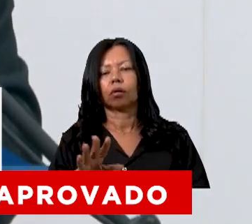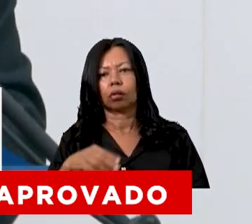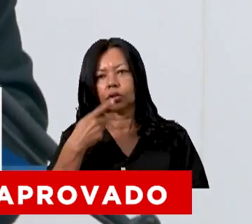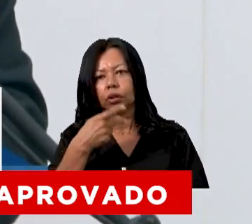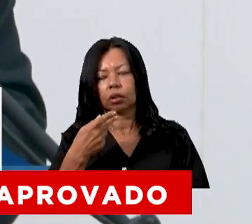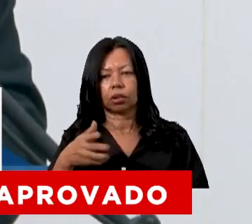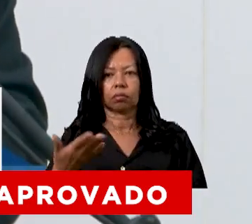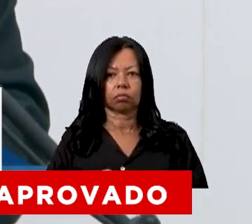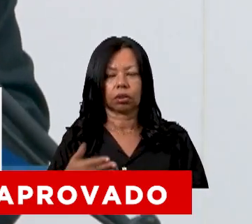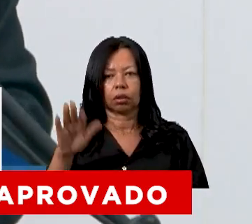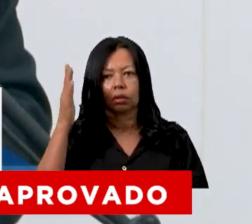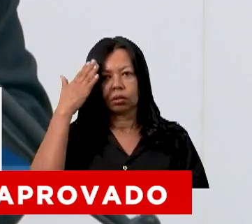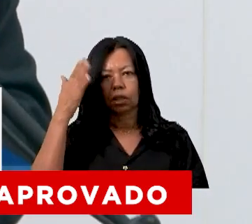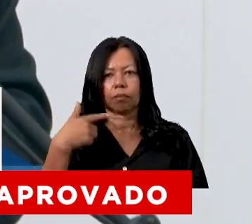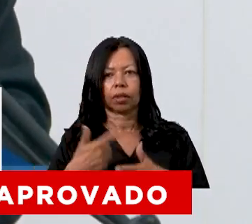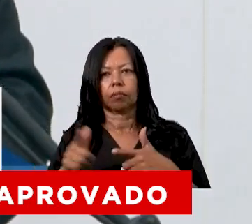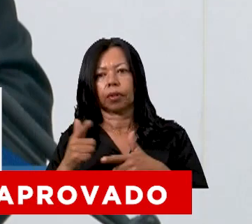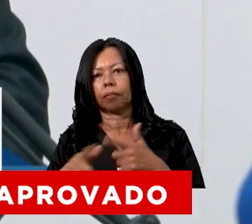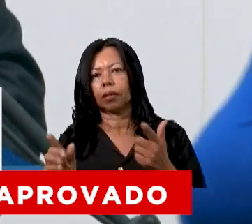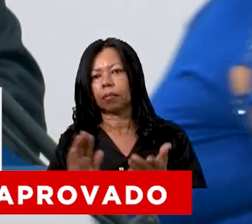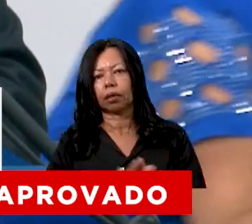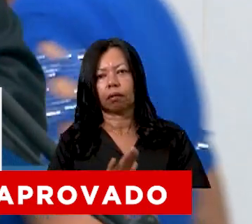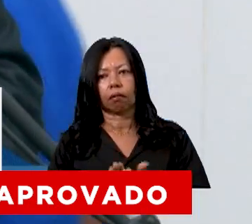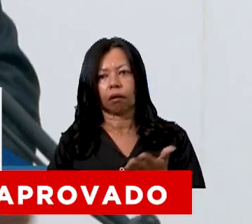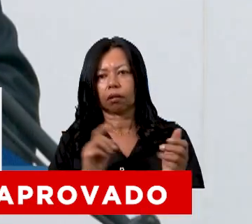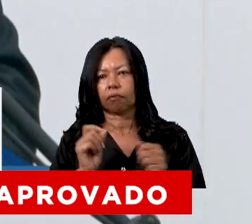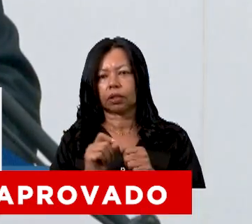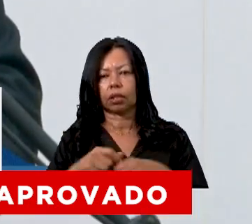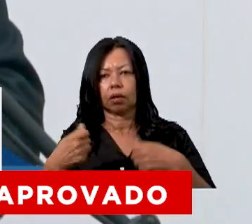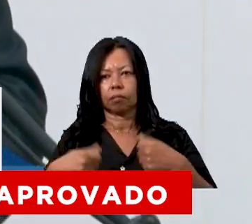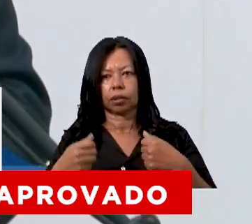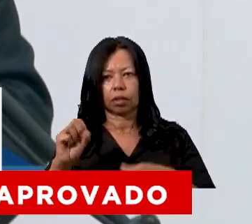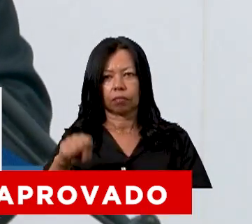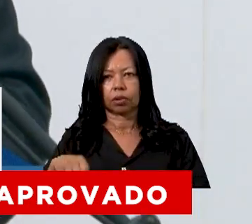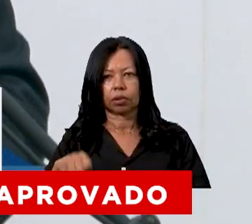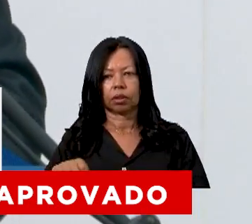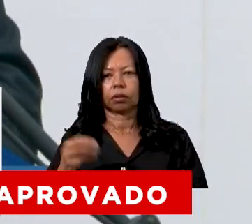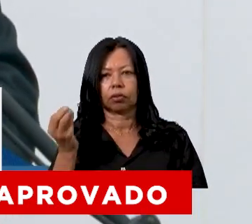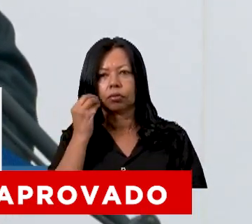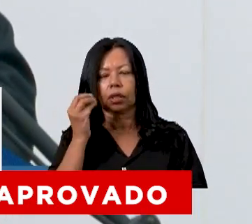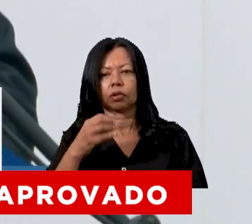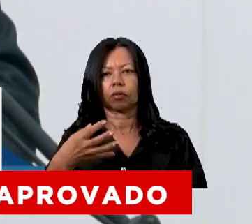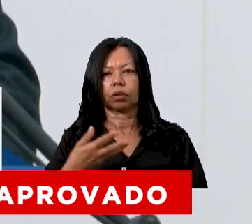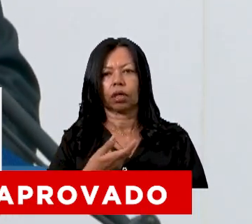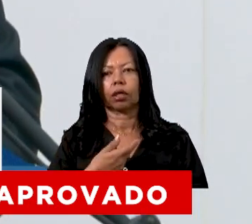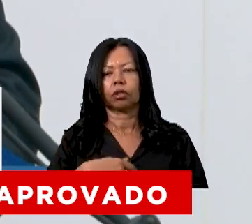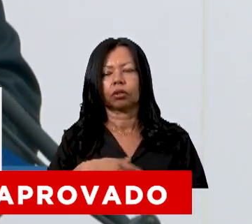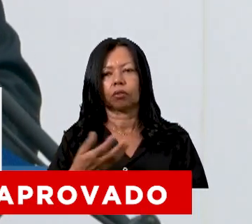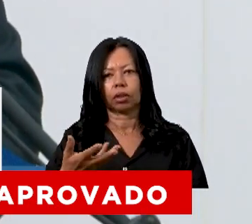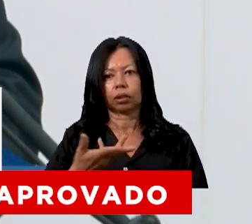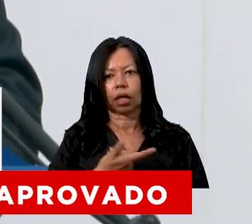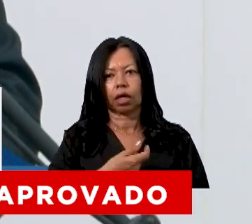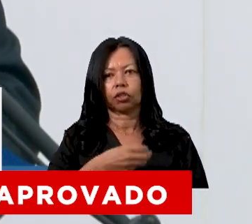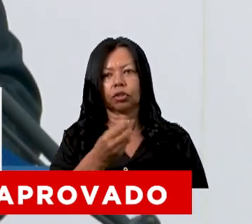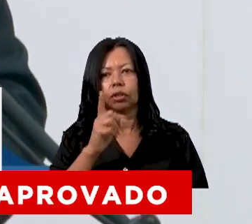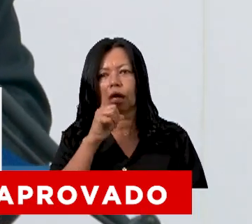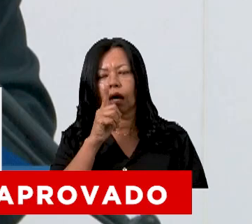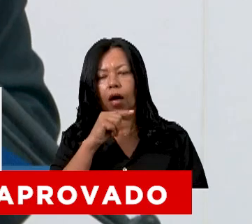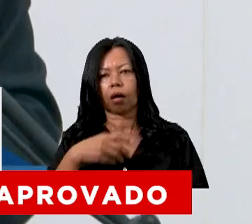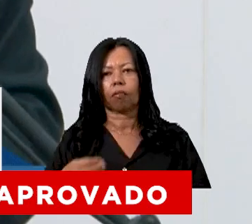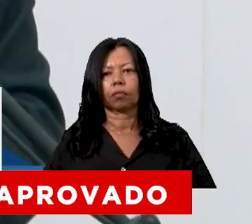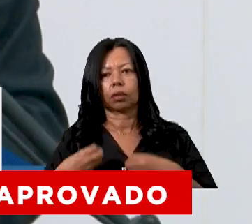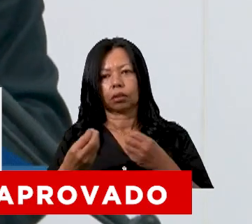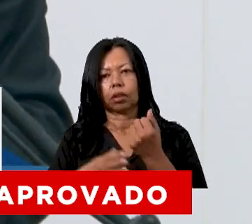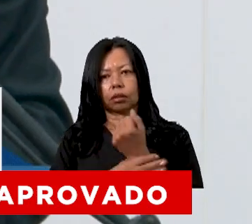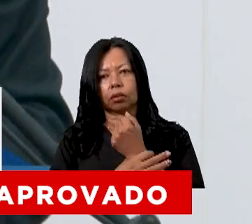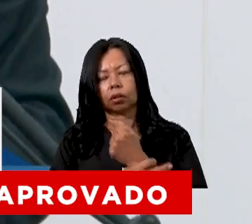que sabe do problema e não resolver. Precisamos sim de um teste de qualidade da água para garantir a segurança e